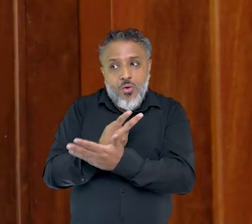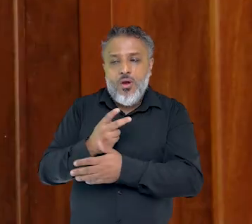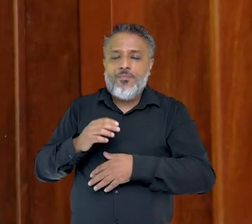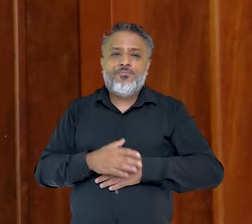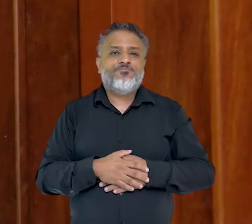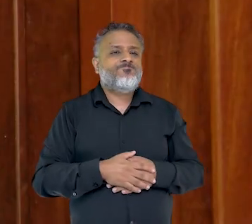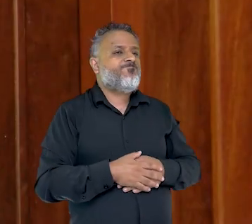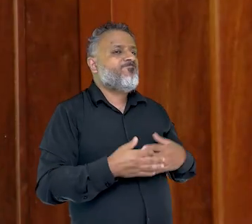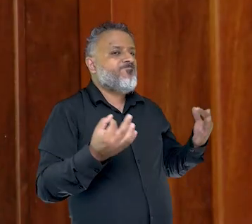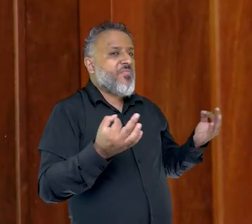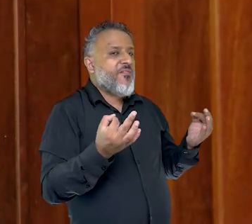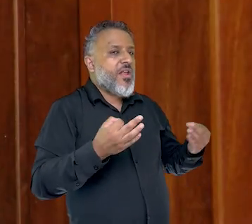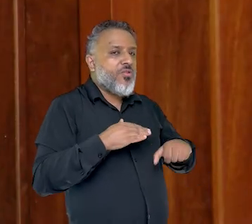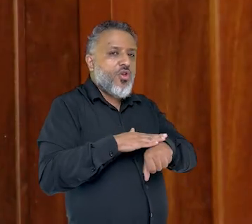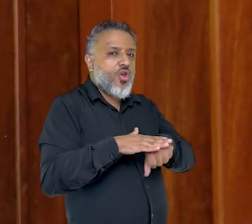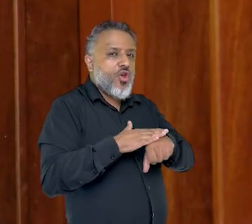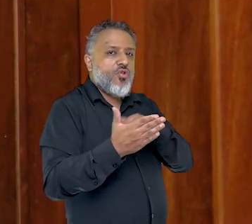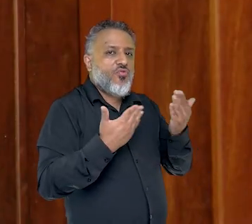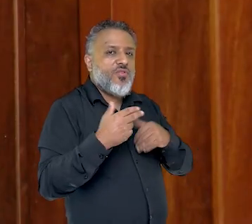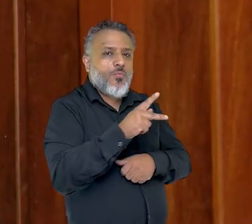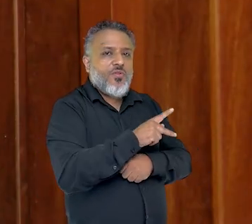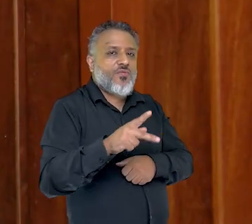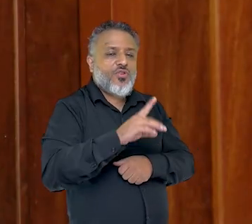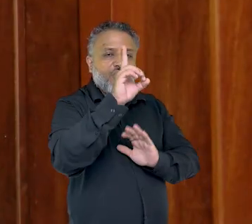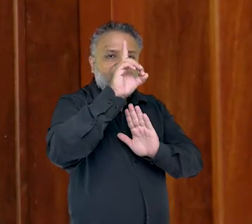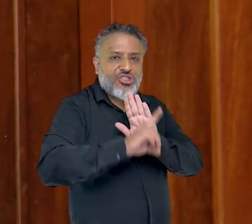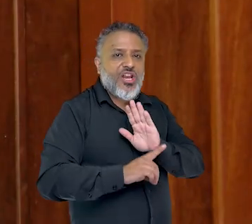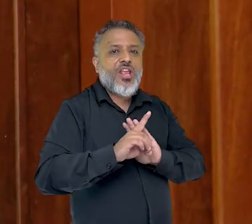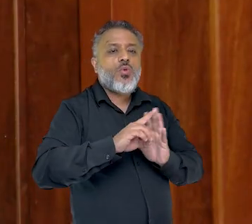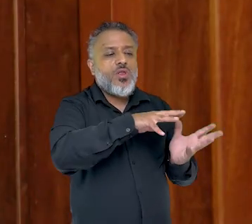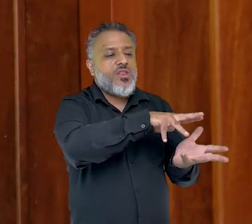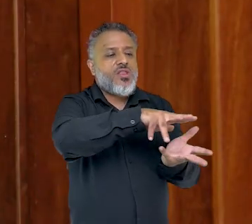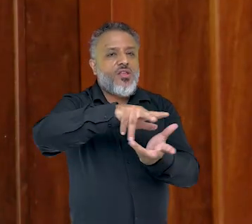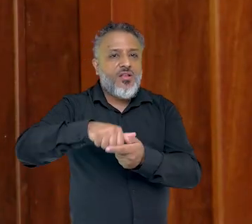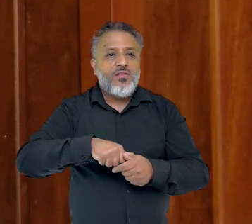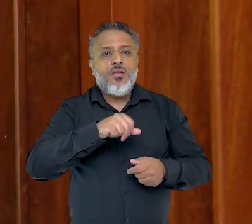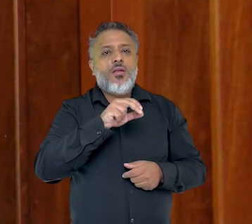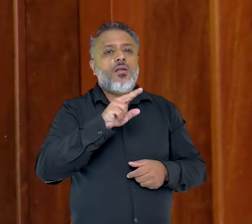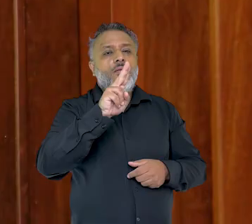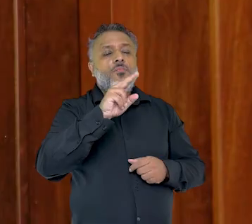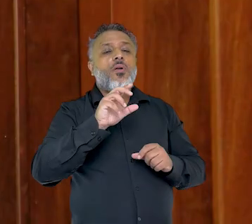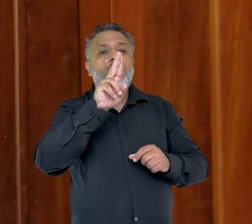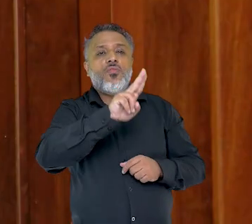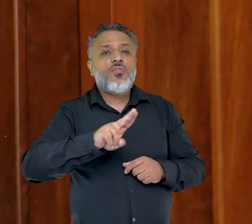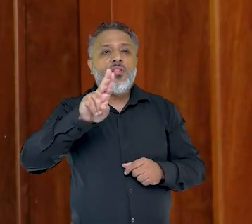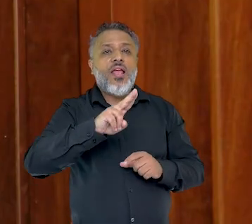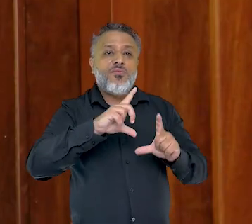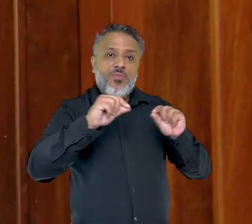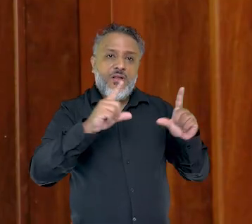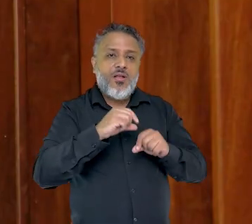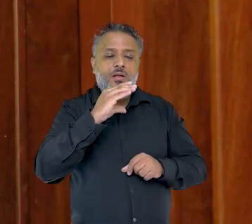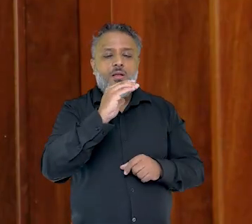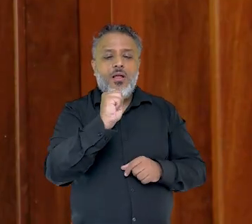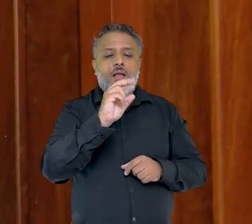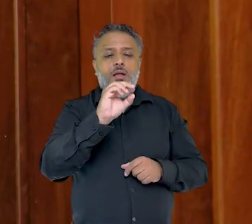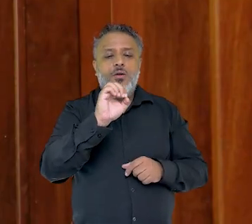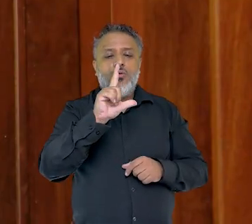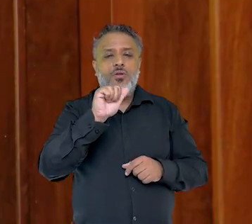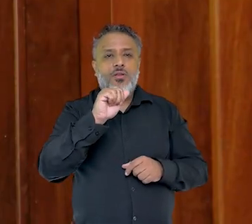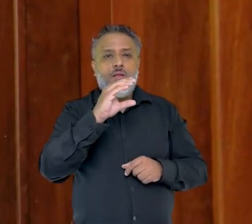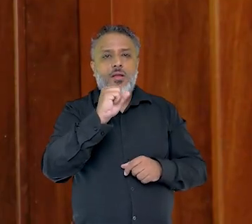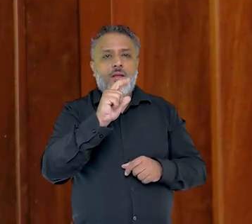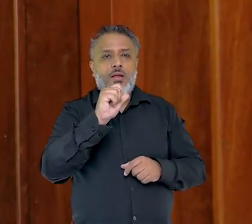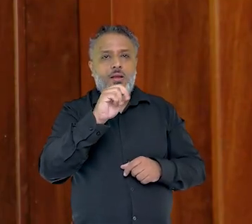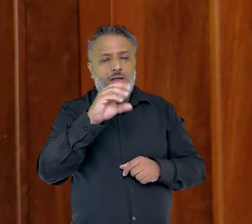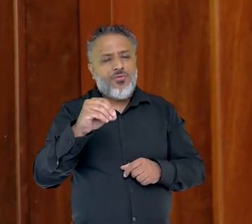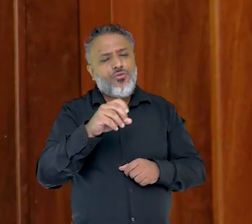Perfeito. Nós conversamos com a professora de Direito Internacional da Universidade de Brasília, Carolina Claro. Doutora